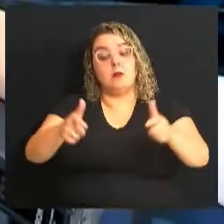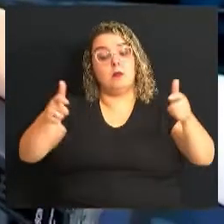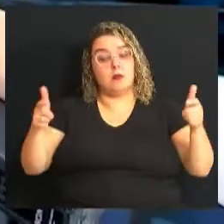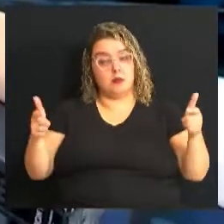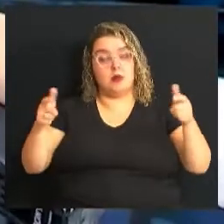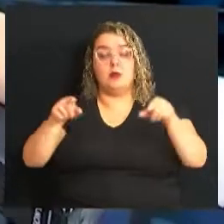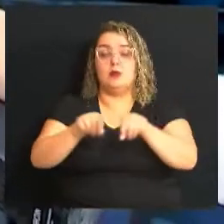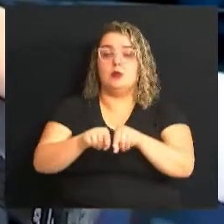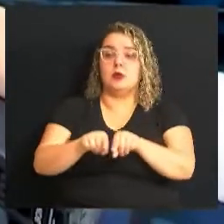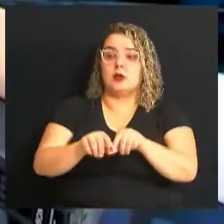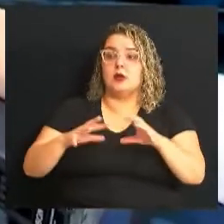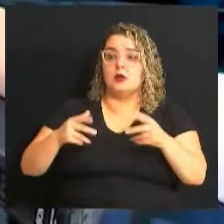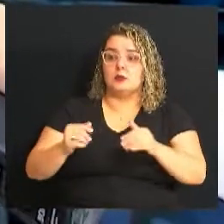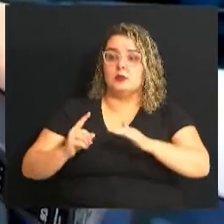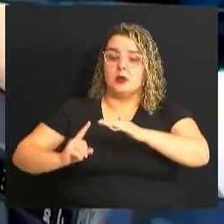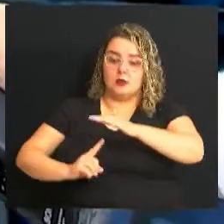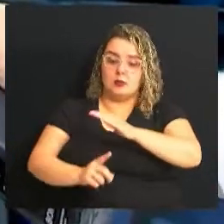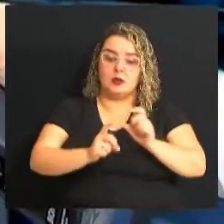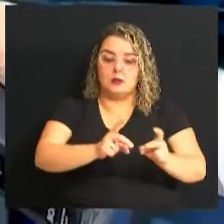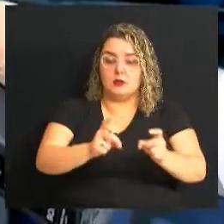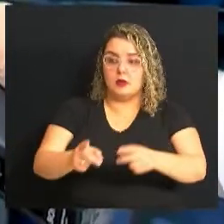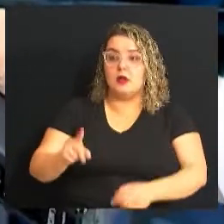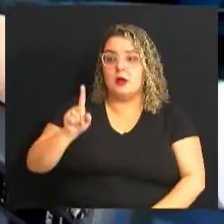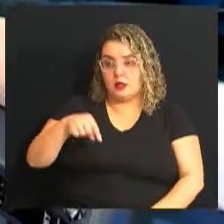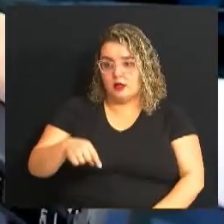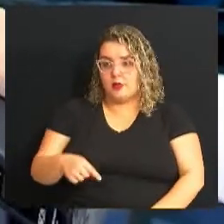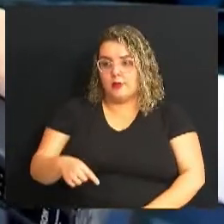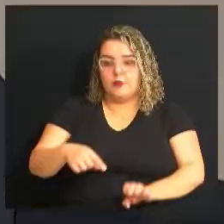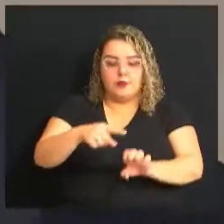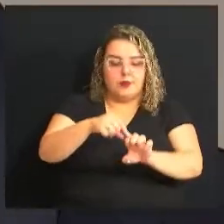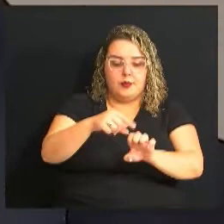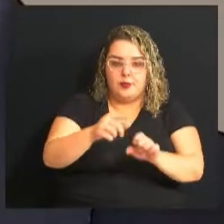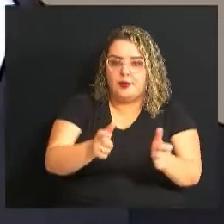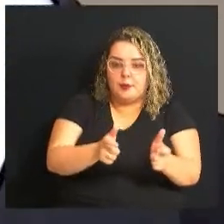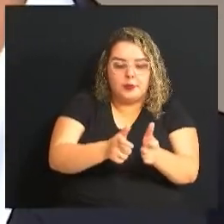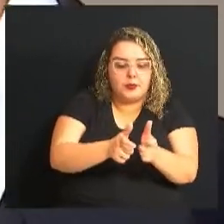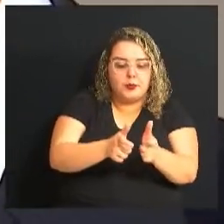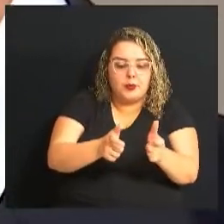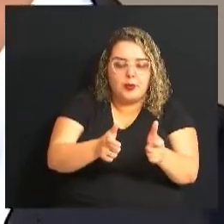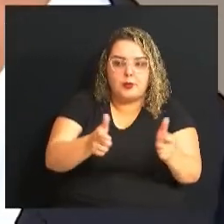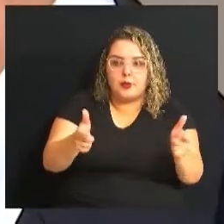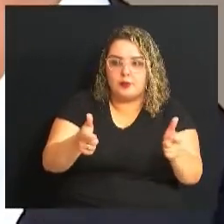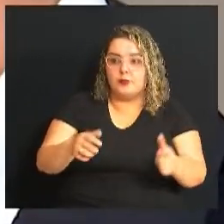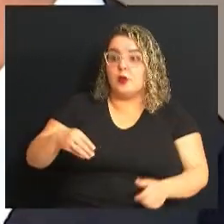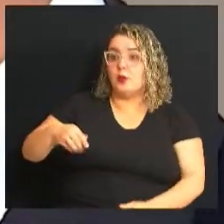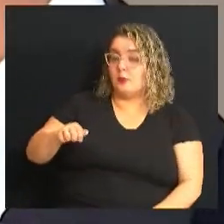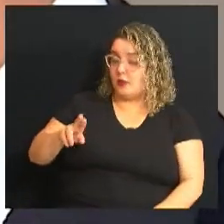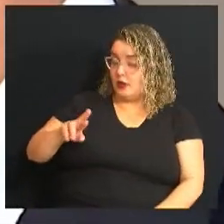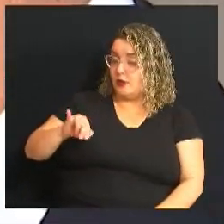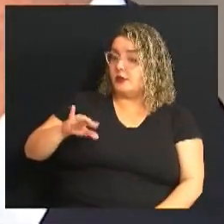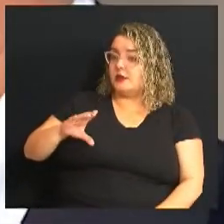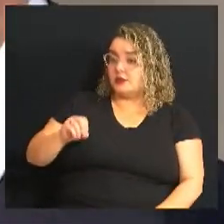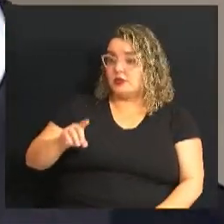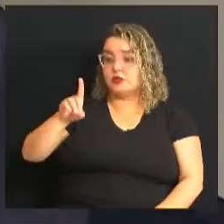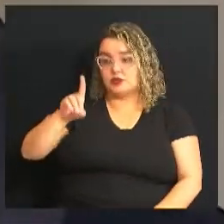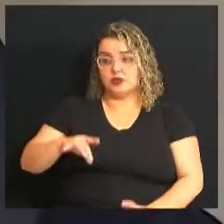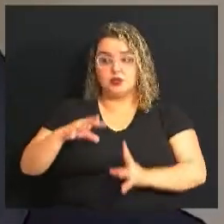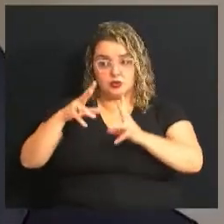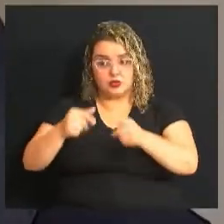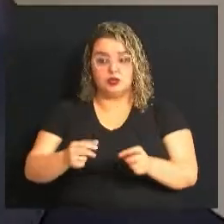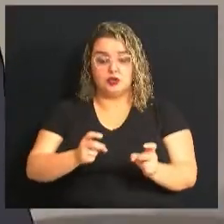fornecimento das grandes é composta especialmente por micro, pequenas e médias empresas. O Maurício é diretor-geral de uma empresa de venda